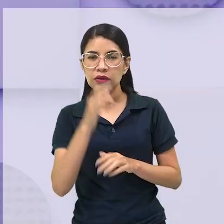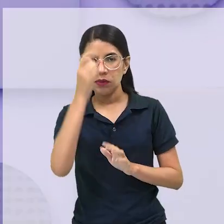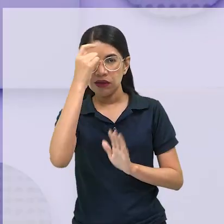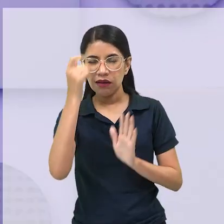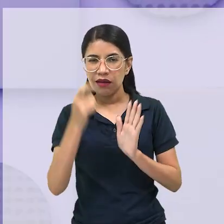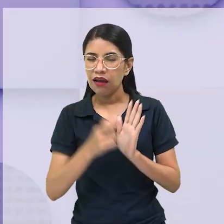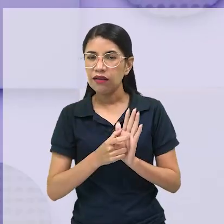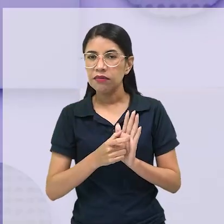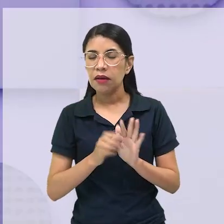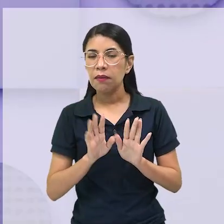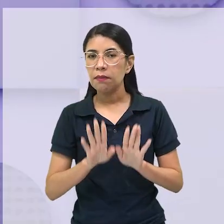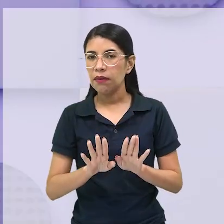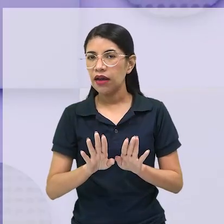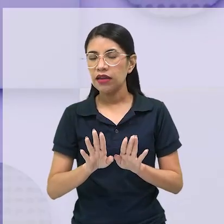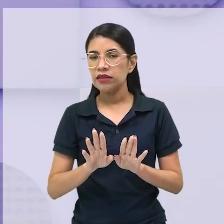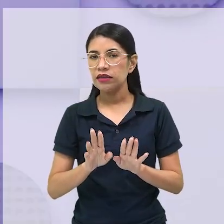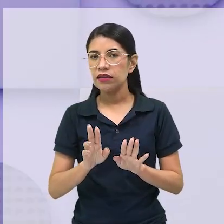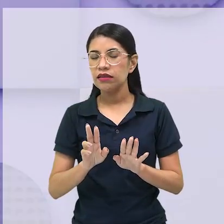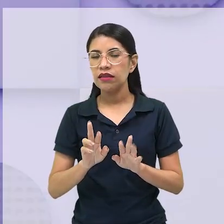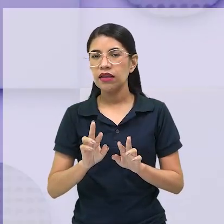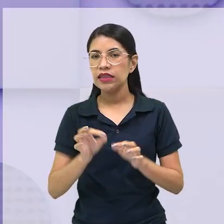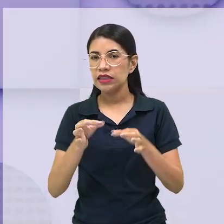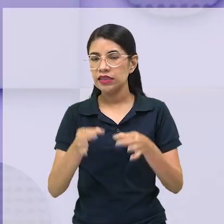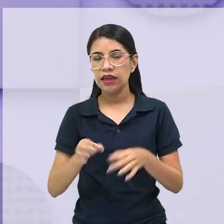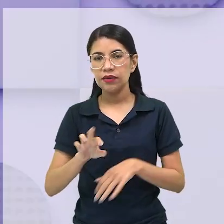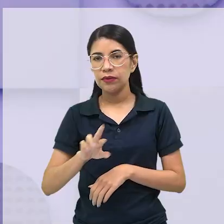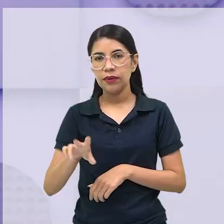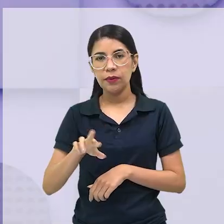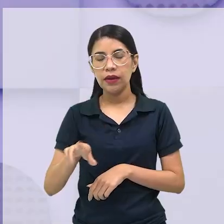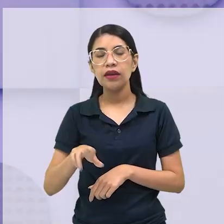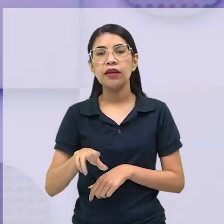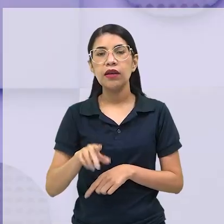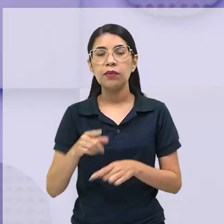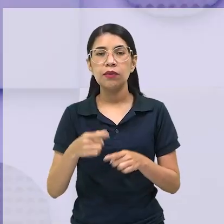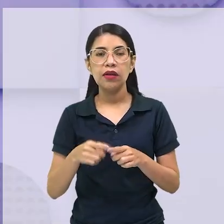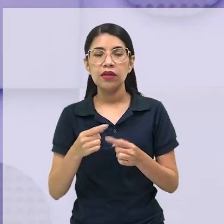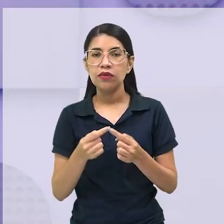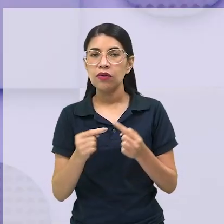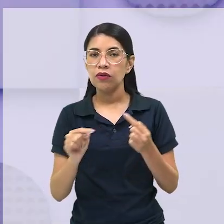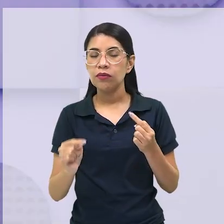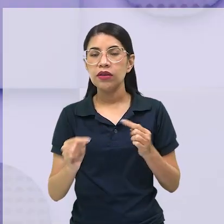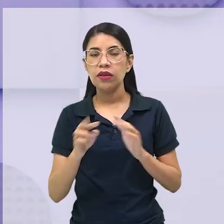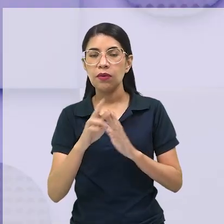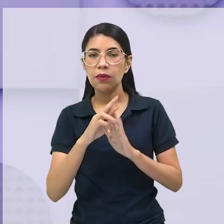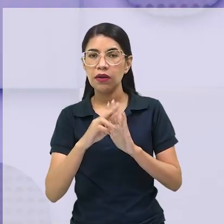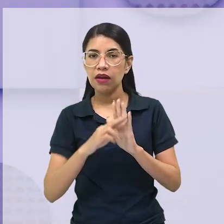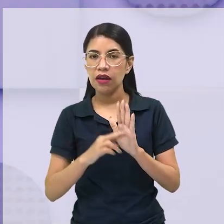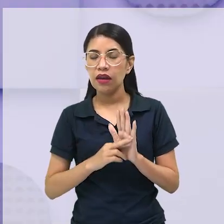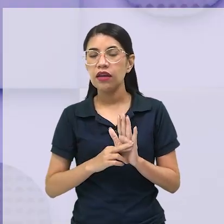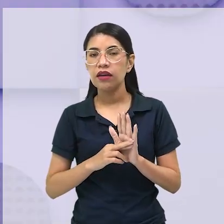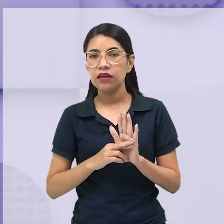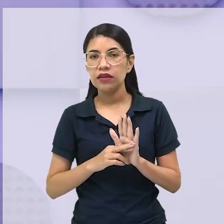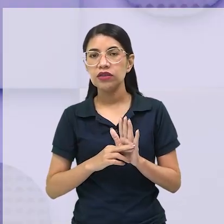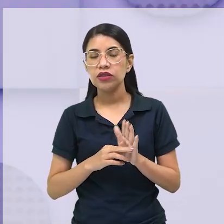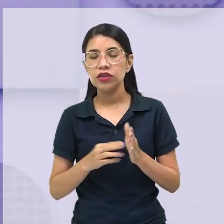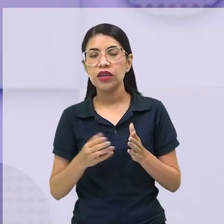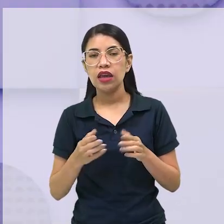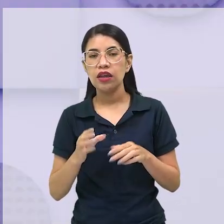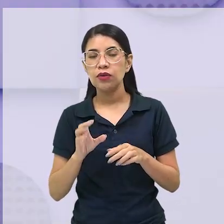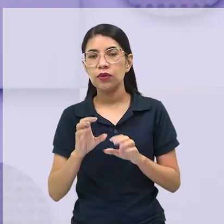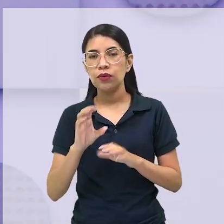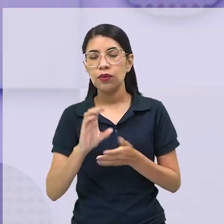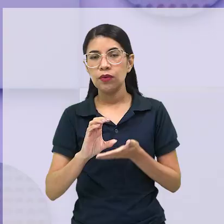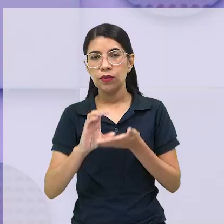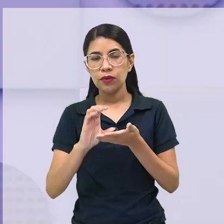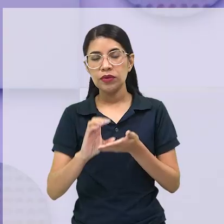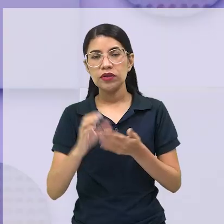né? Claro que isso não é aconselhável porque vai contra as normas vigentes do Conselho Nacional